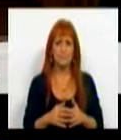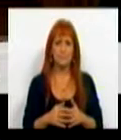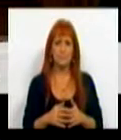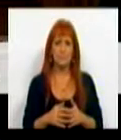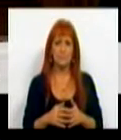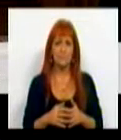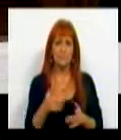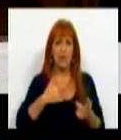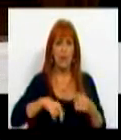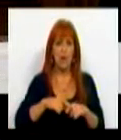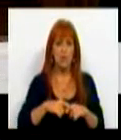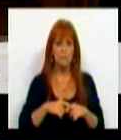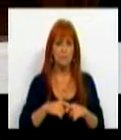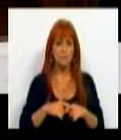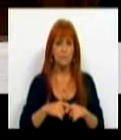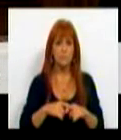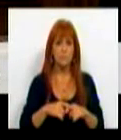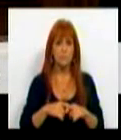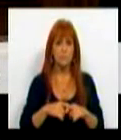E nós passamos,